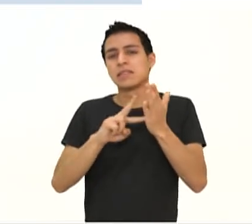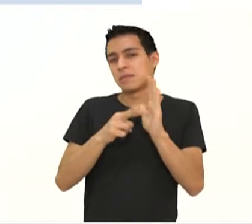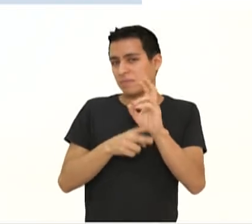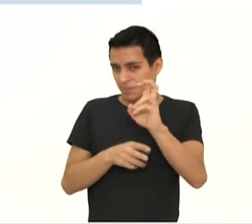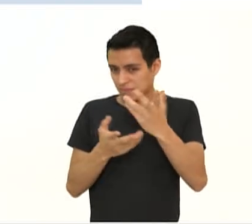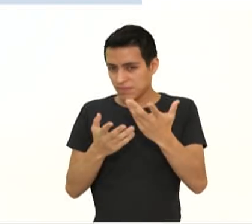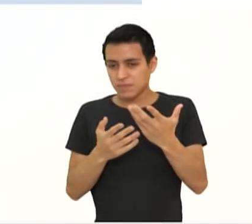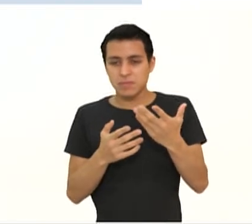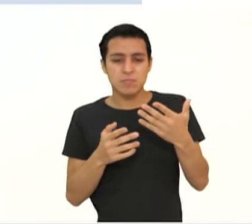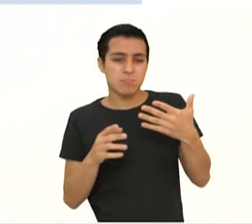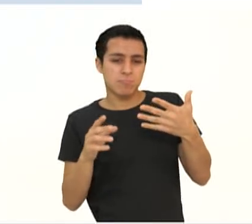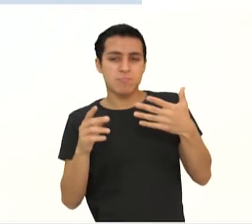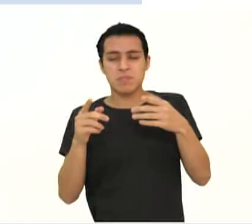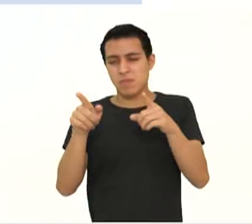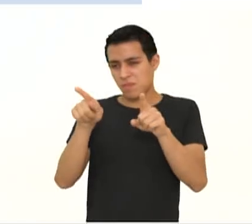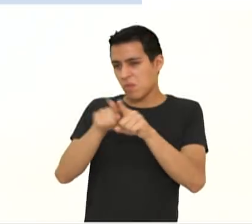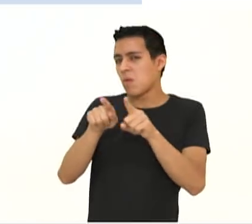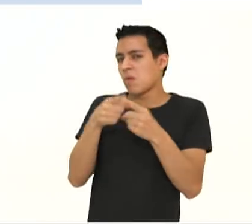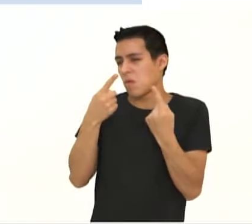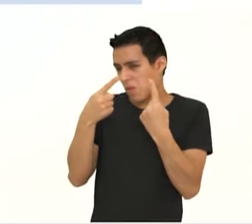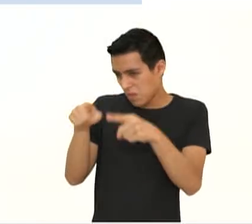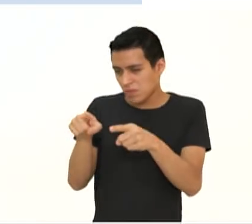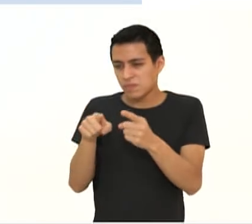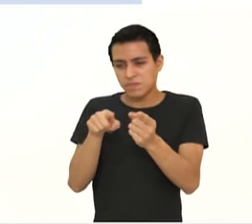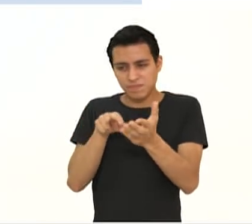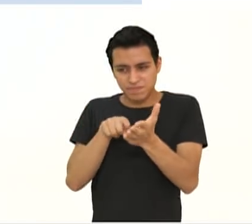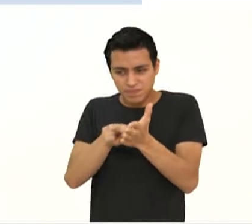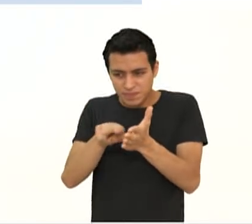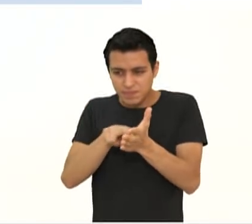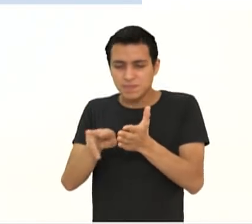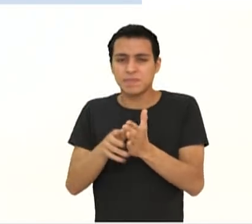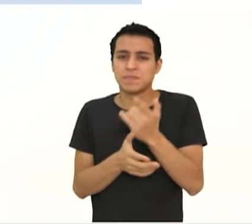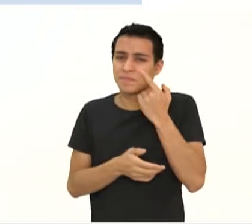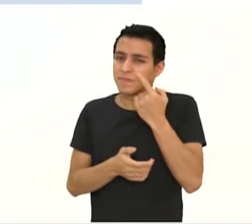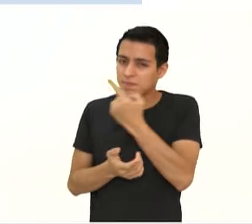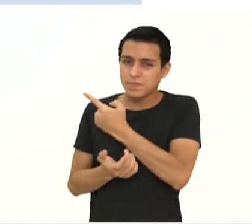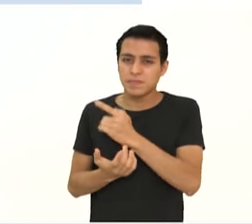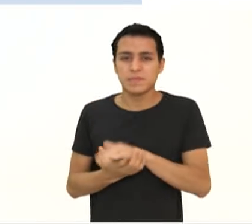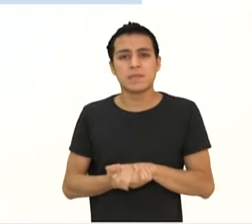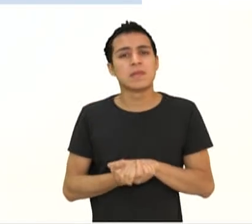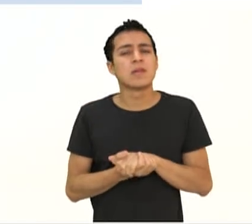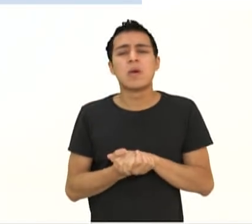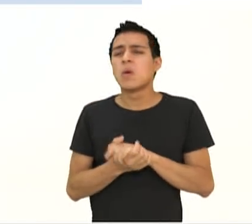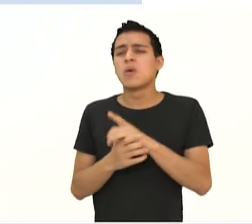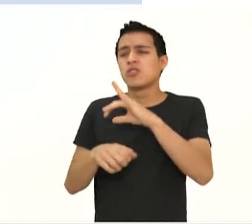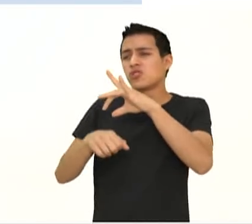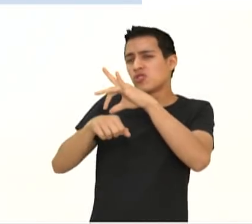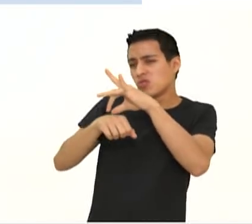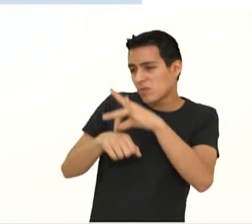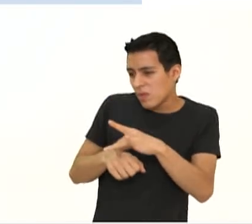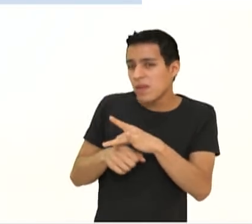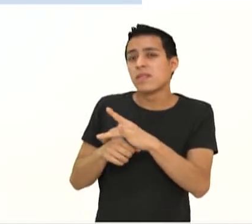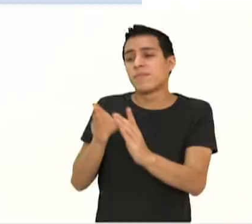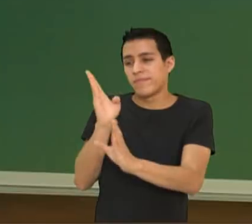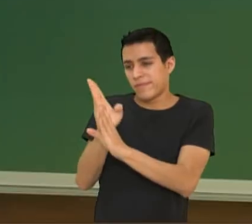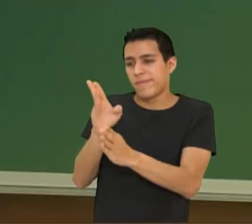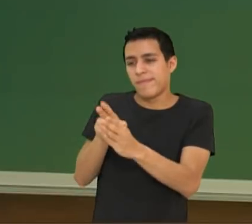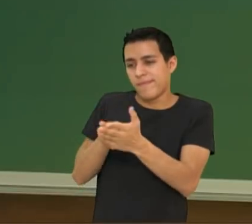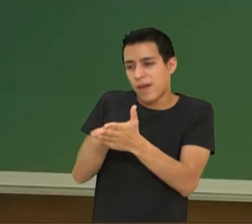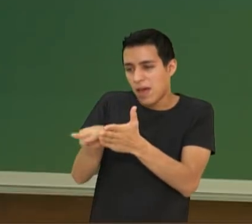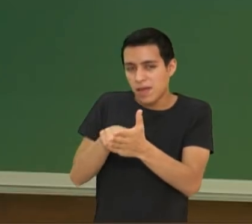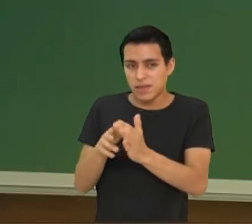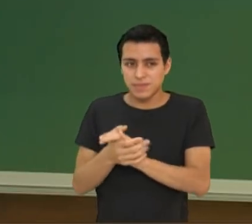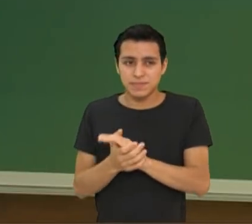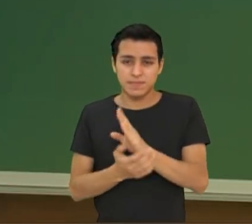4? Bactérias. Difteria, tétano, coqueluche e RIB-B, que são doenças bacterianas.